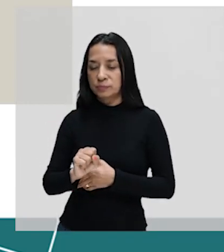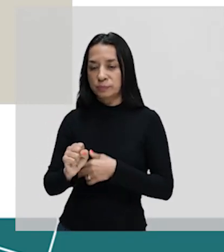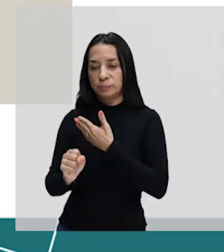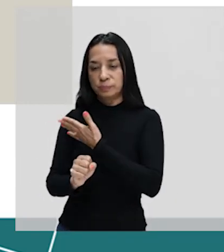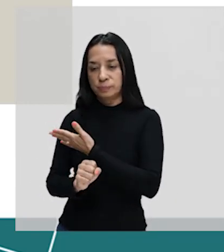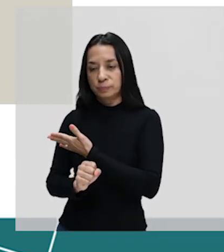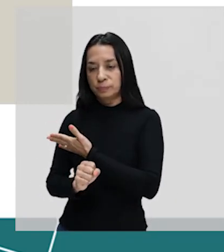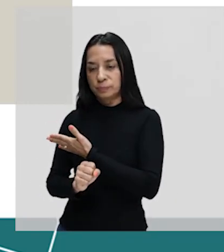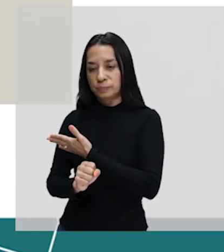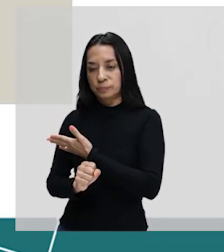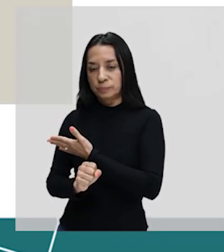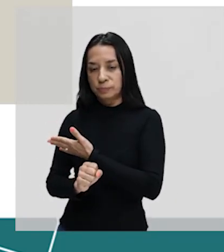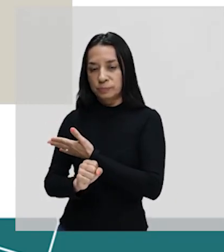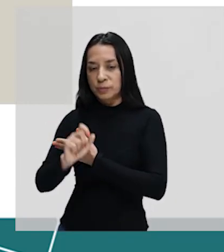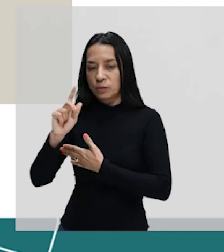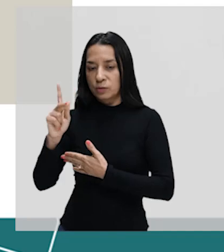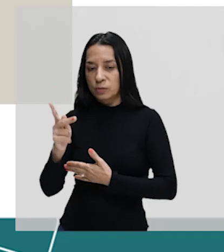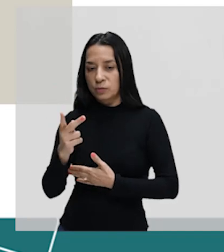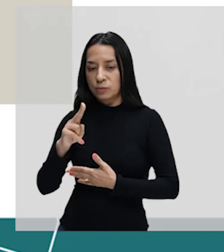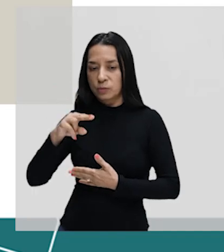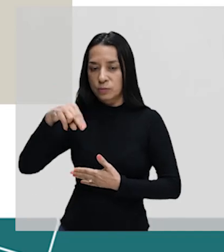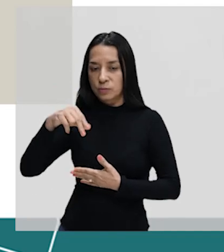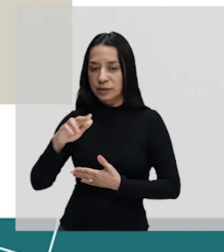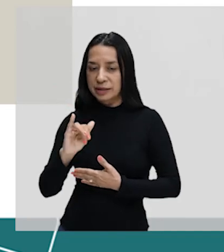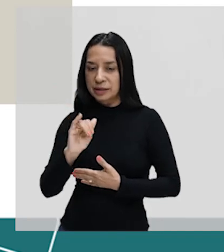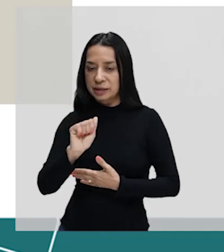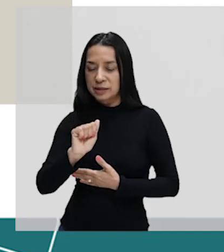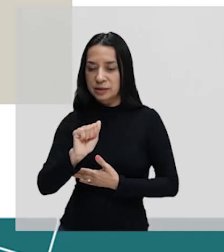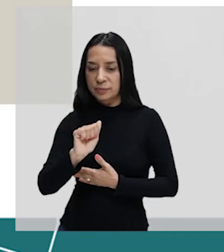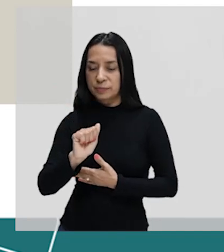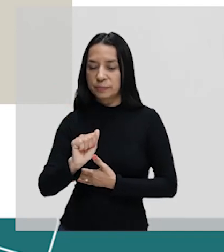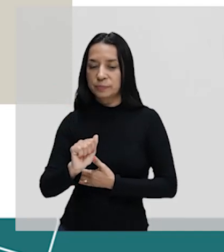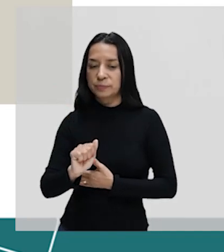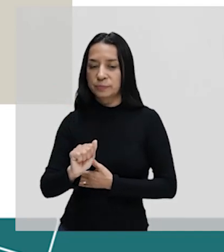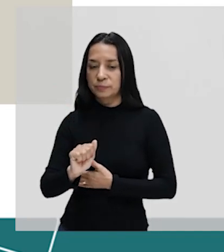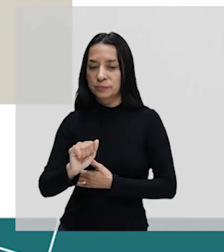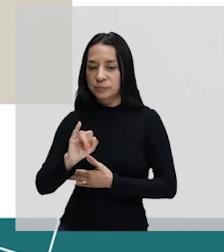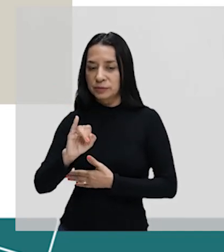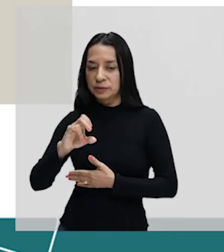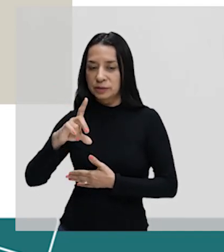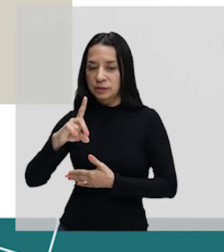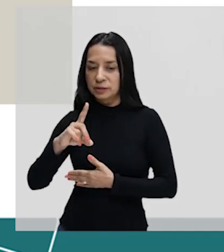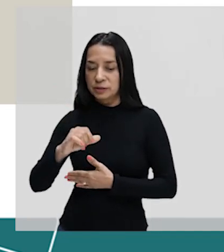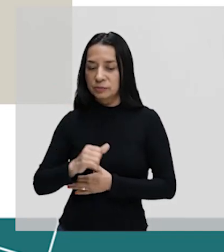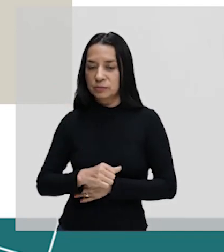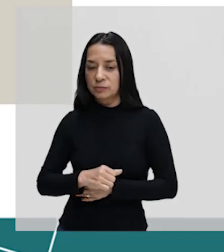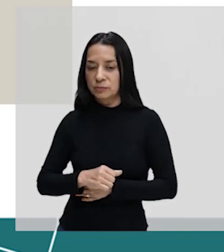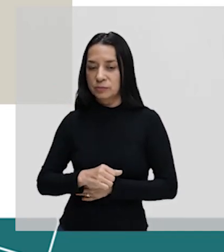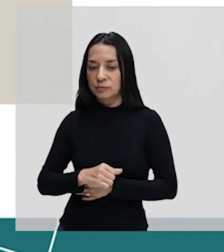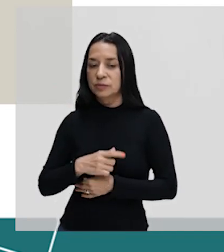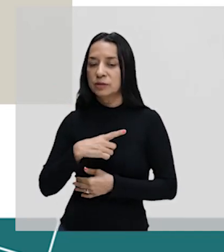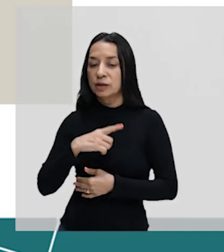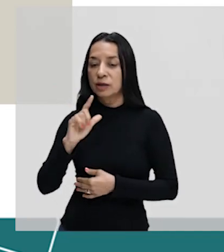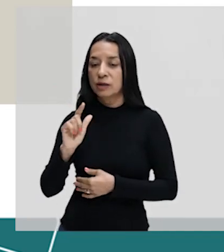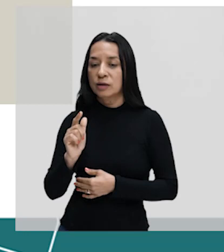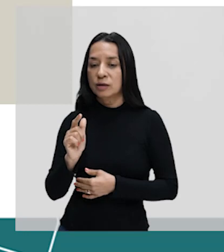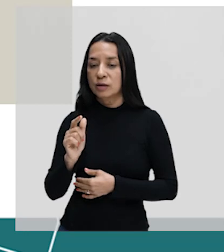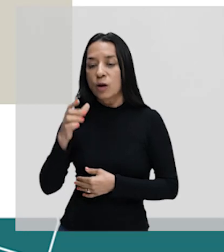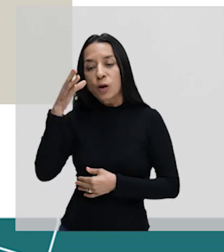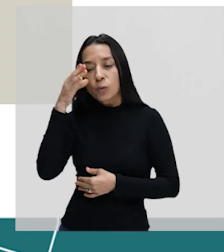hondurenha, Hungria, húngaro e húngara. Aqui eu tenho